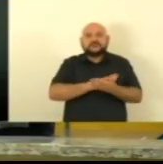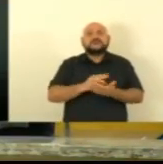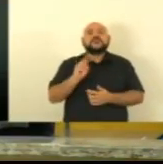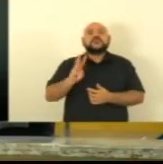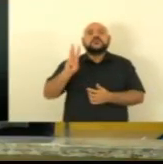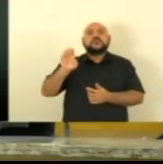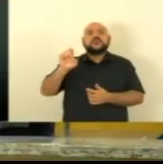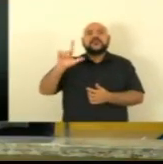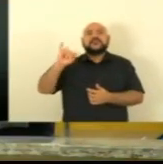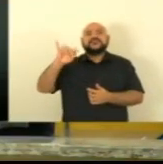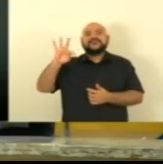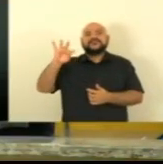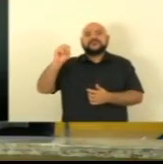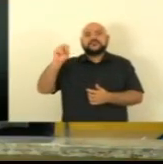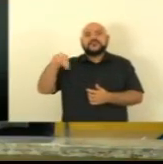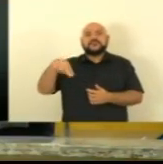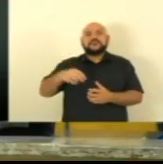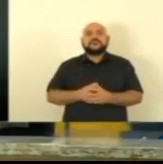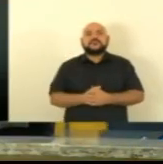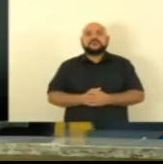Wellington.